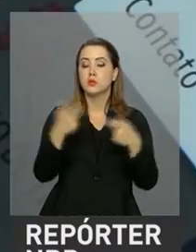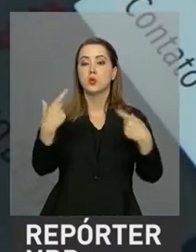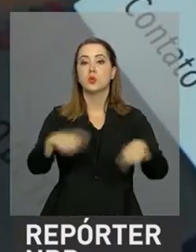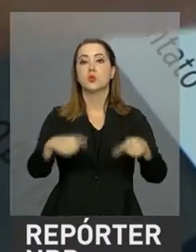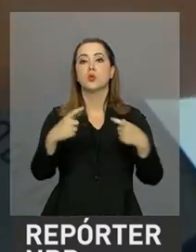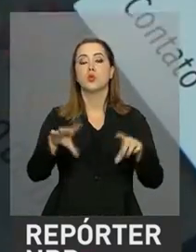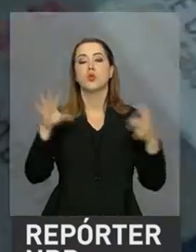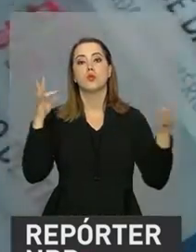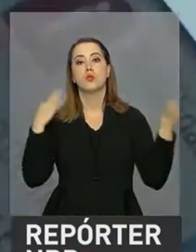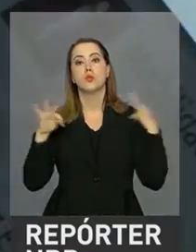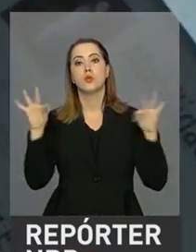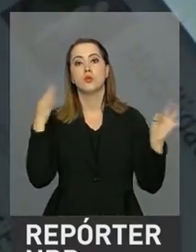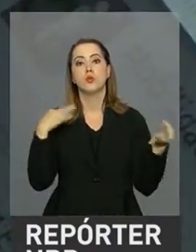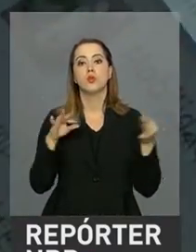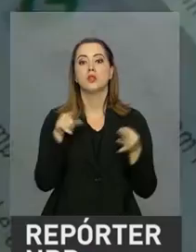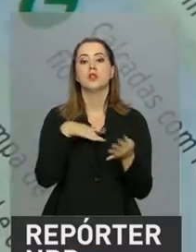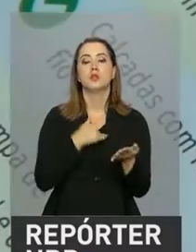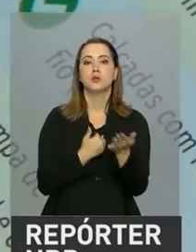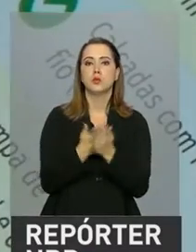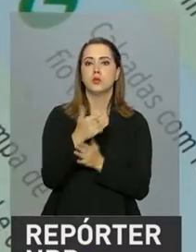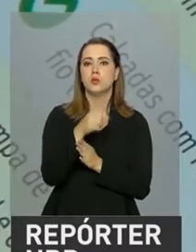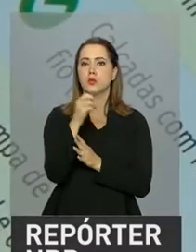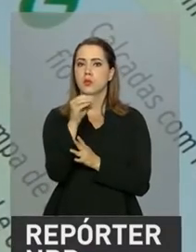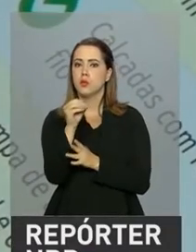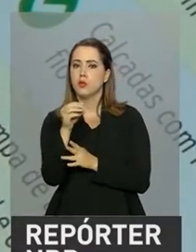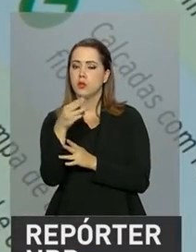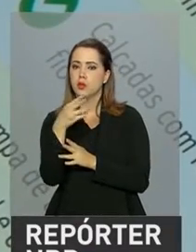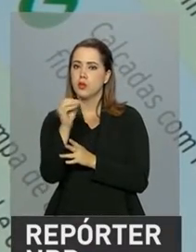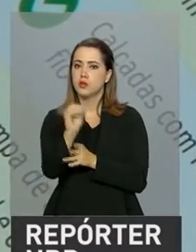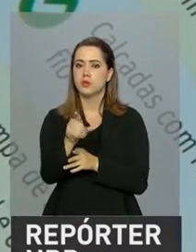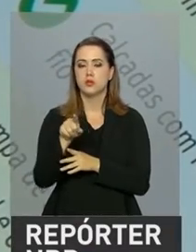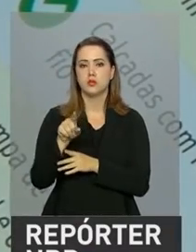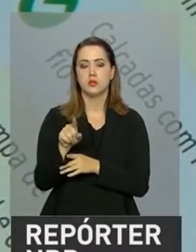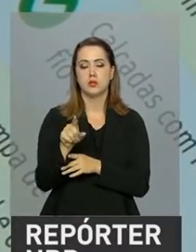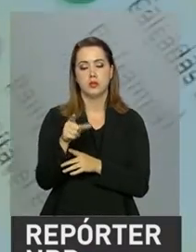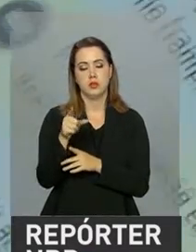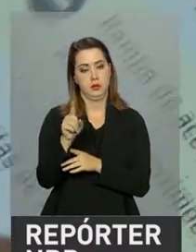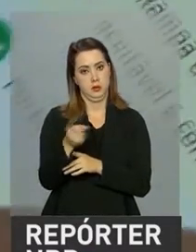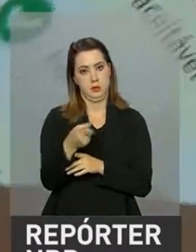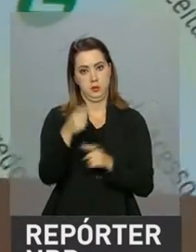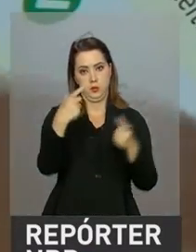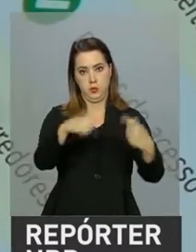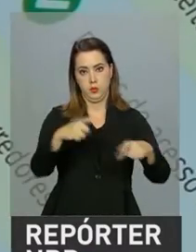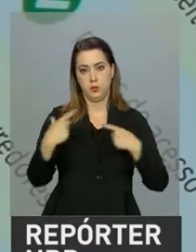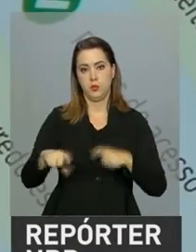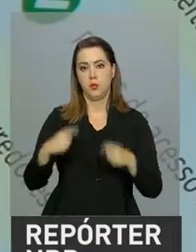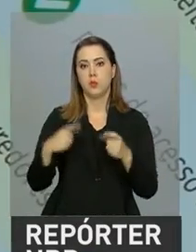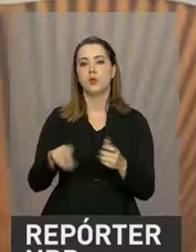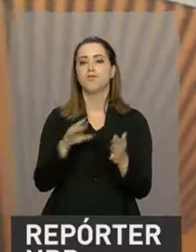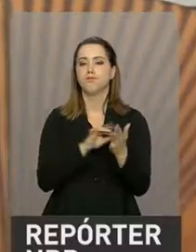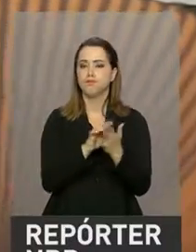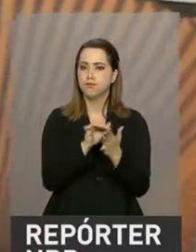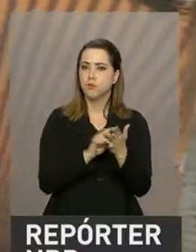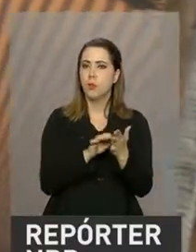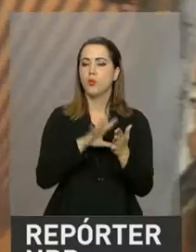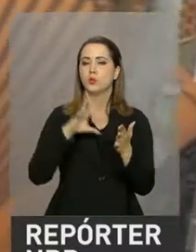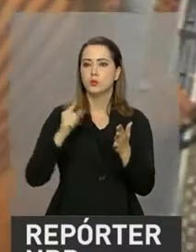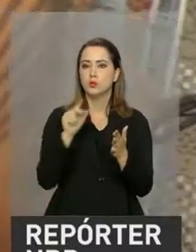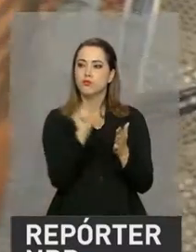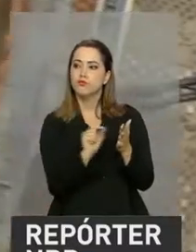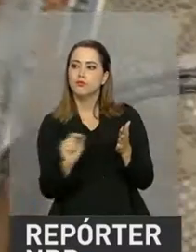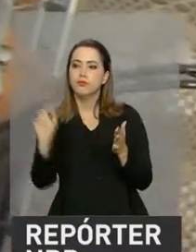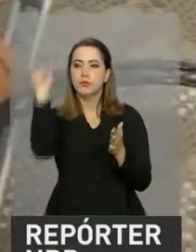Turismo em 2014 e já conta com mais de 530 mil estabelecimentos cadastrados em todo o país. A ideia